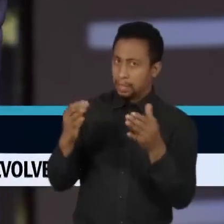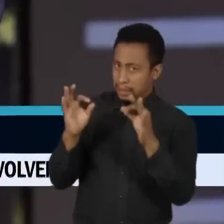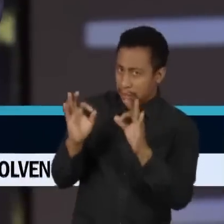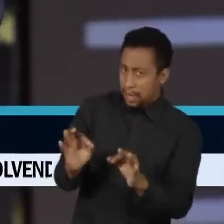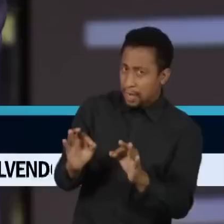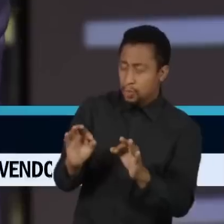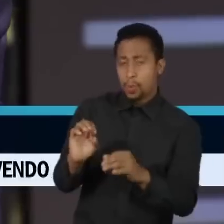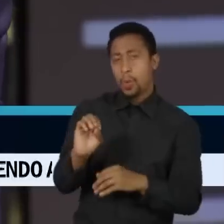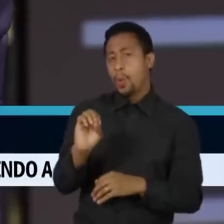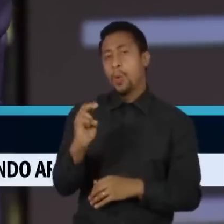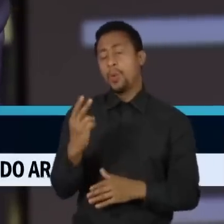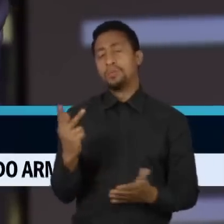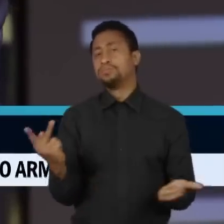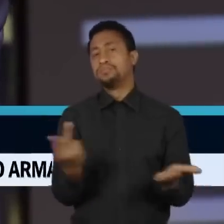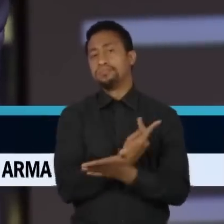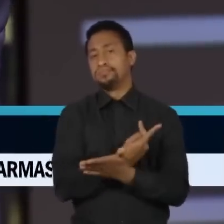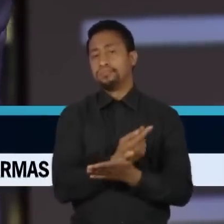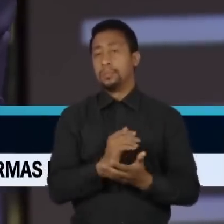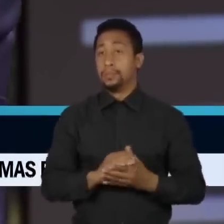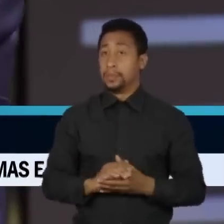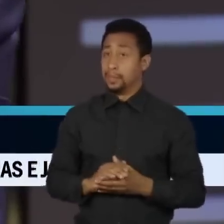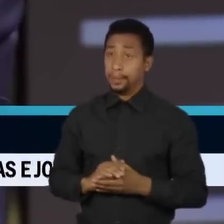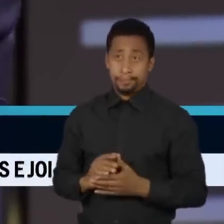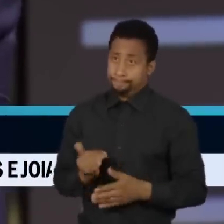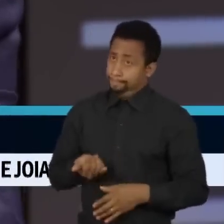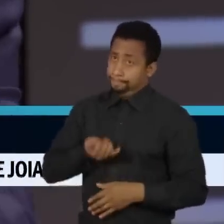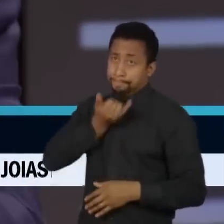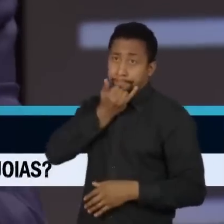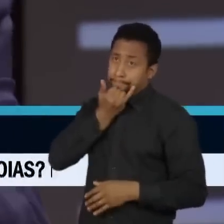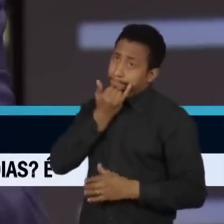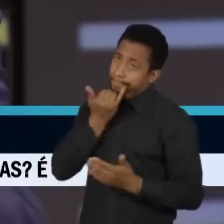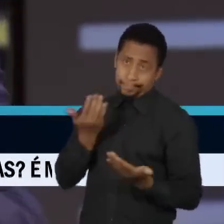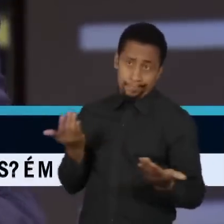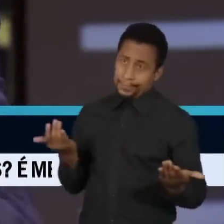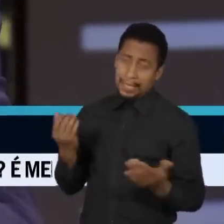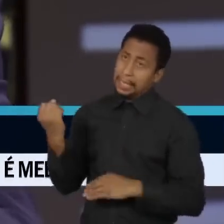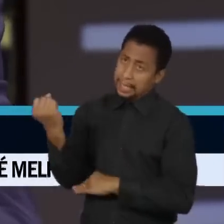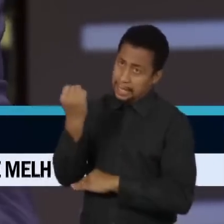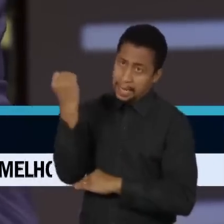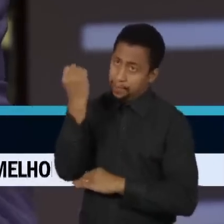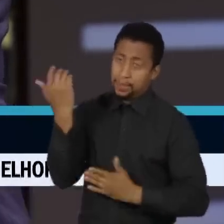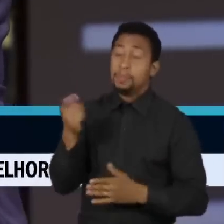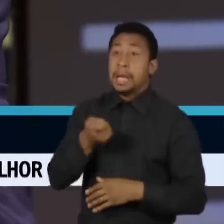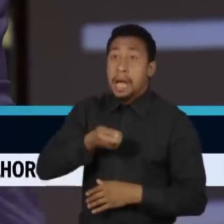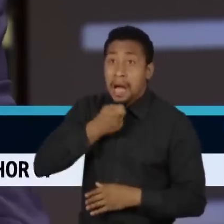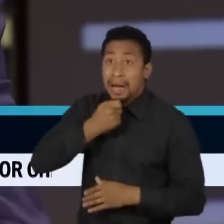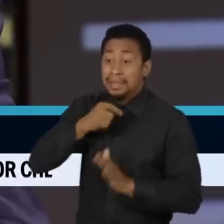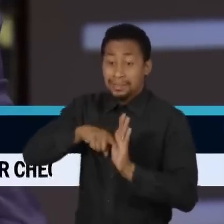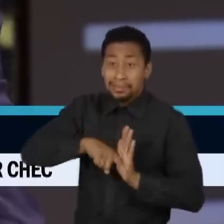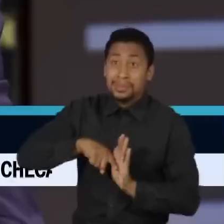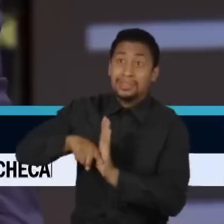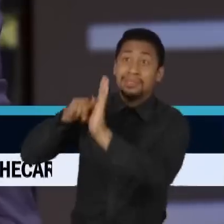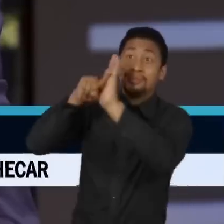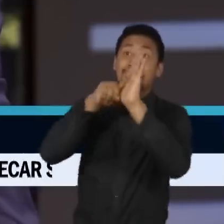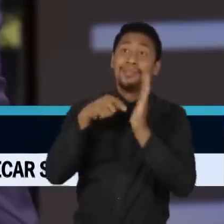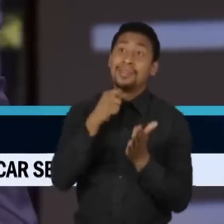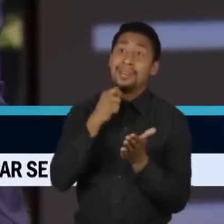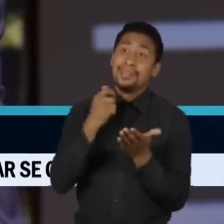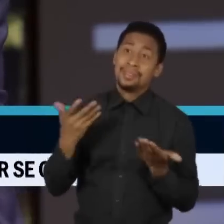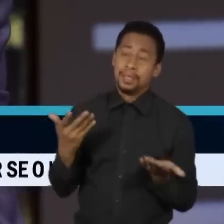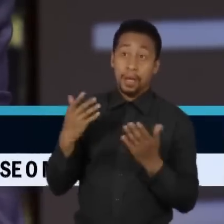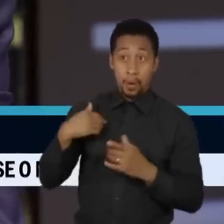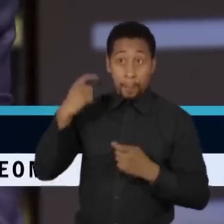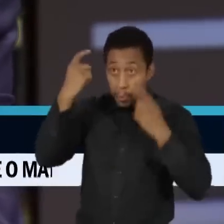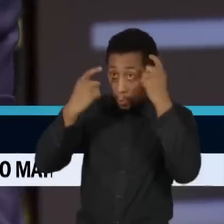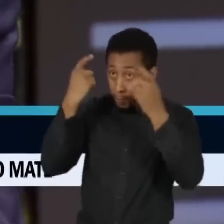Eu concordo com o Pedro Serrano, foi um equívoco grave, porque a operação está em andamento. A minha preocupação foi, na terça-feira,